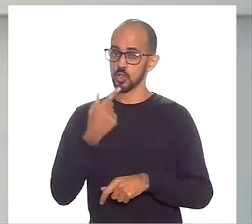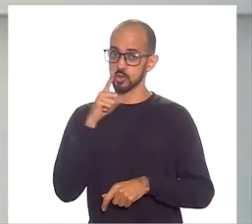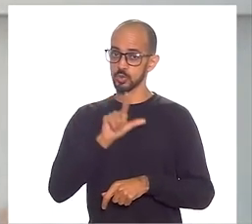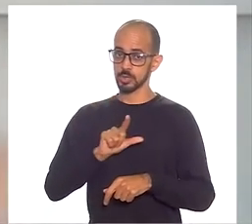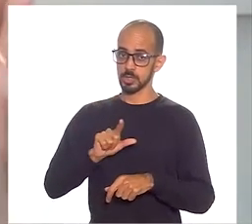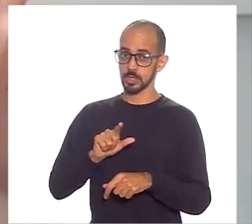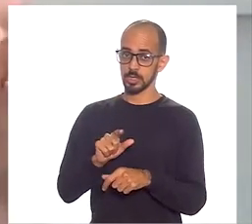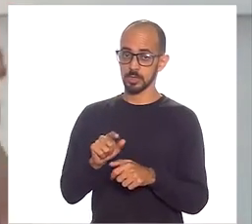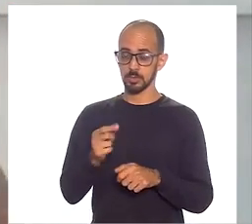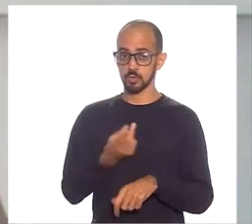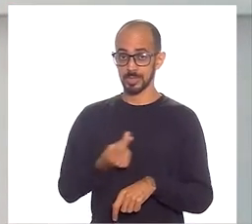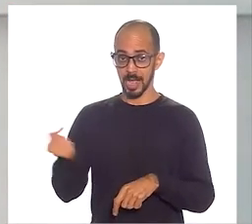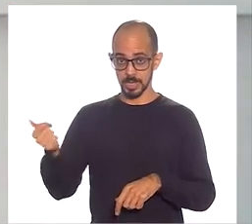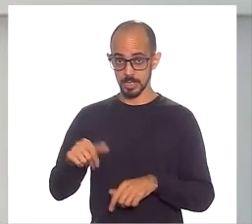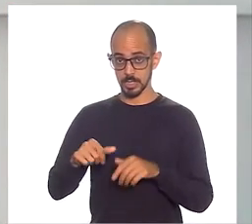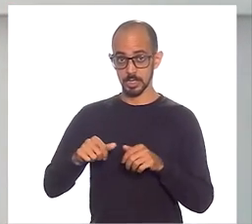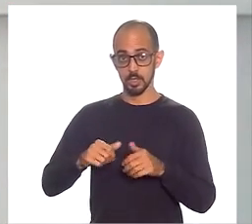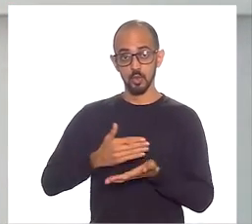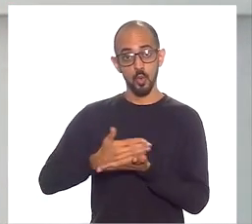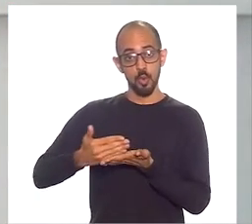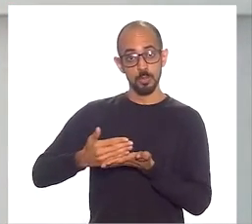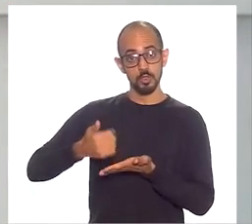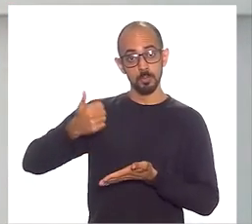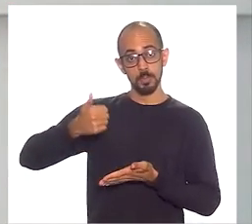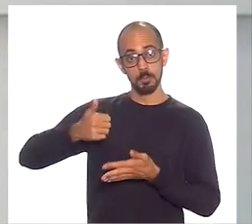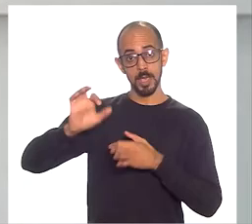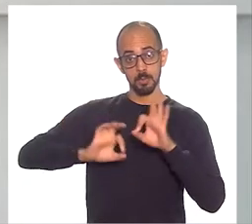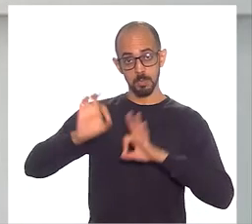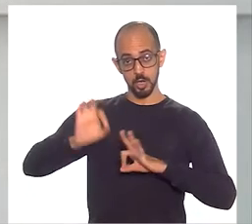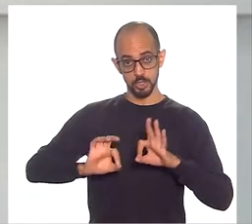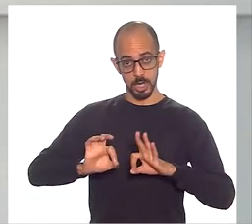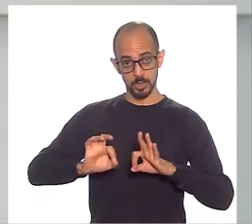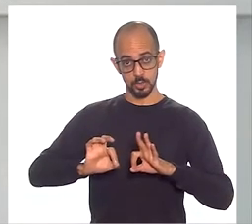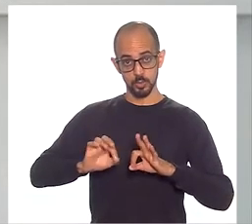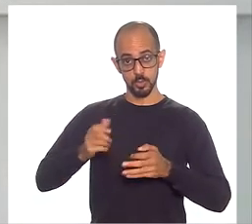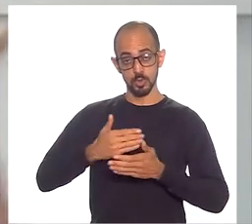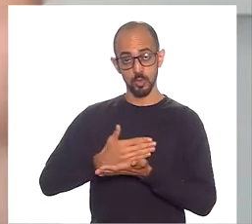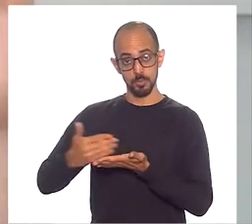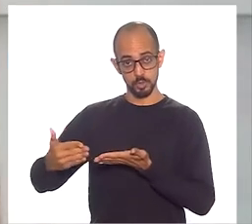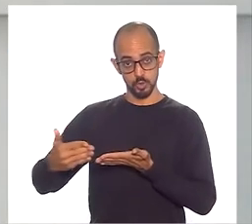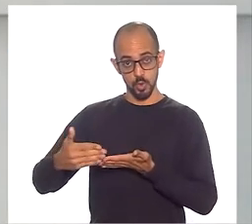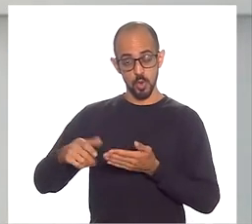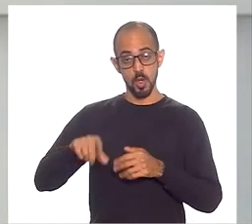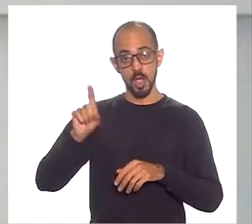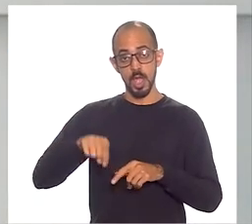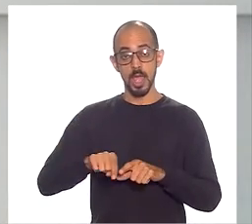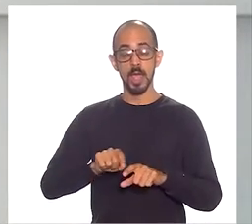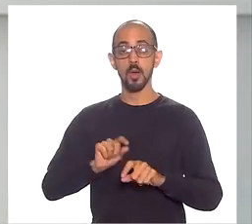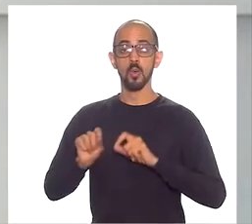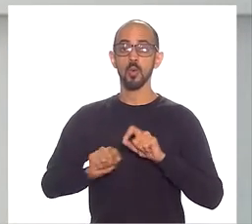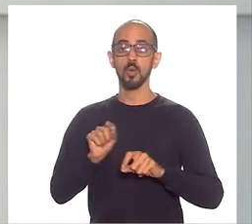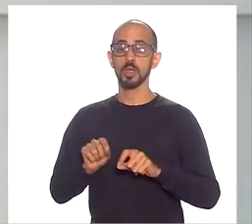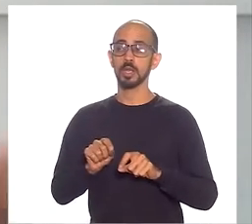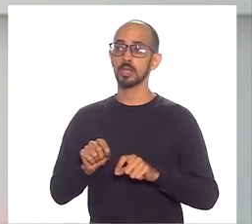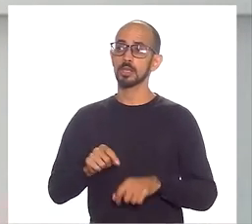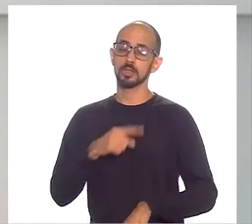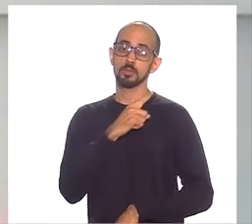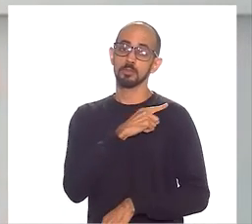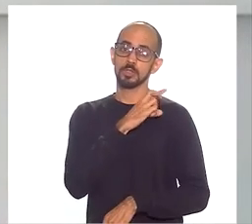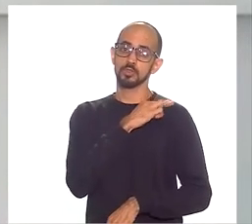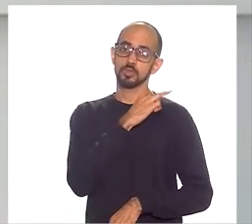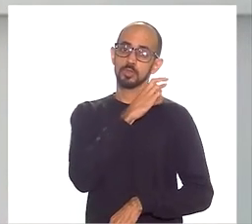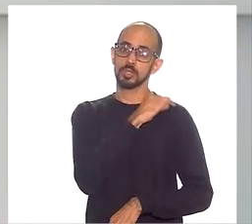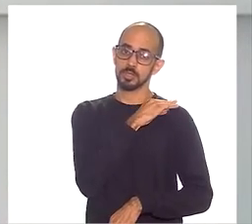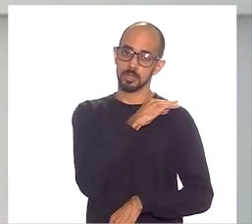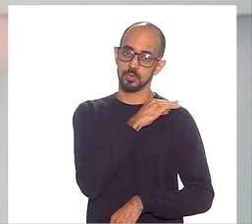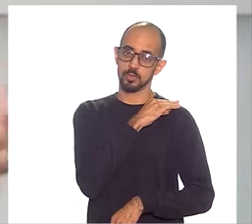conseguiu sair, o nosso primeiro início do projeto piloto em 2017, quando a gente começou, ele era pelos primeiros 3 anos do ensino médio, ou